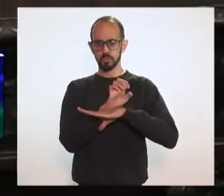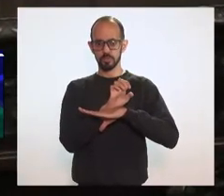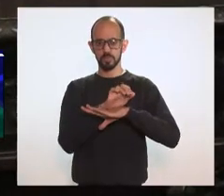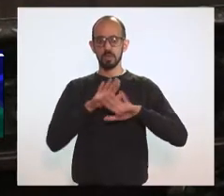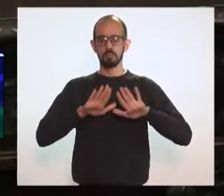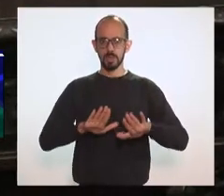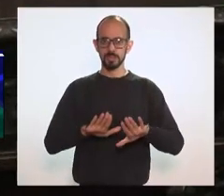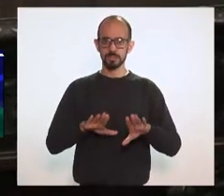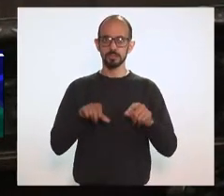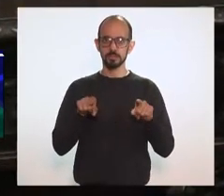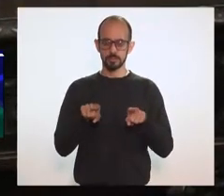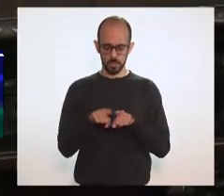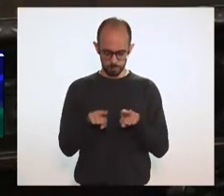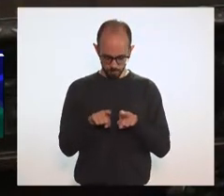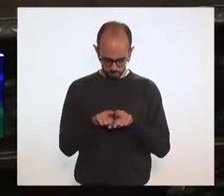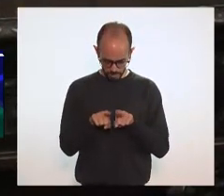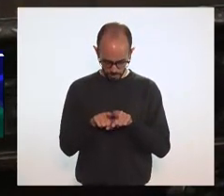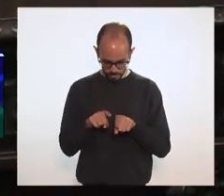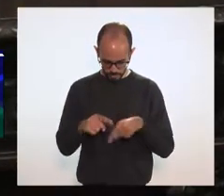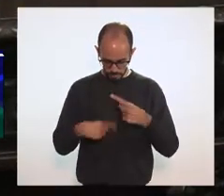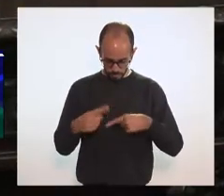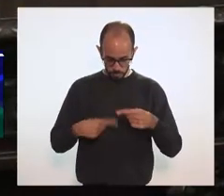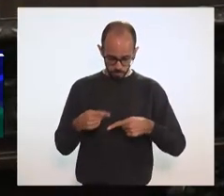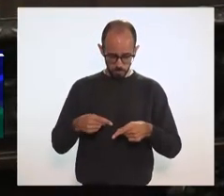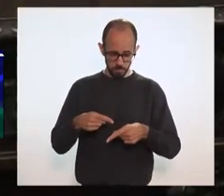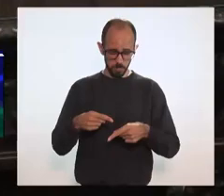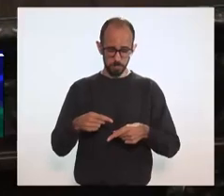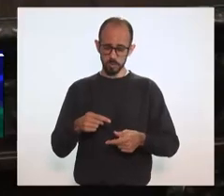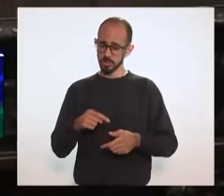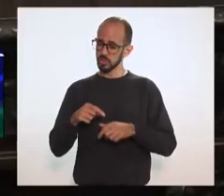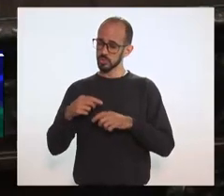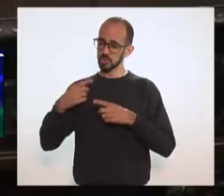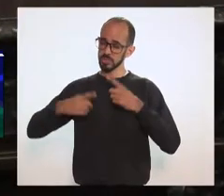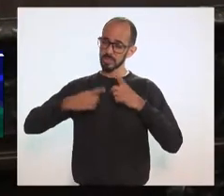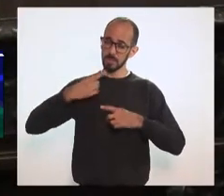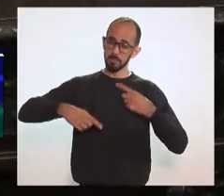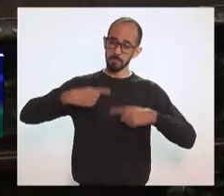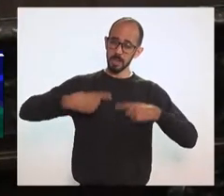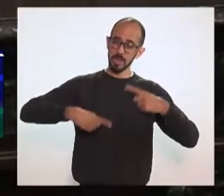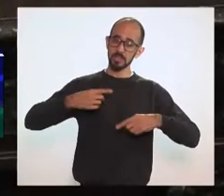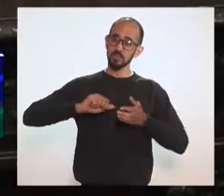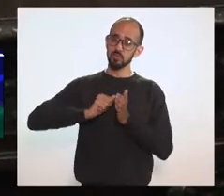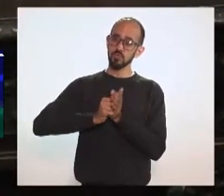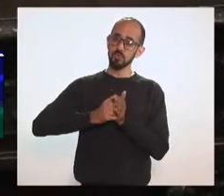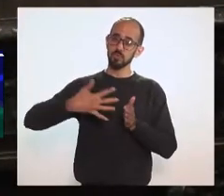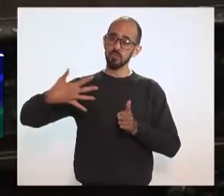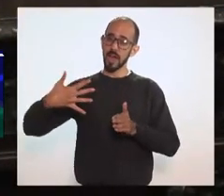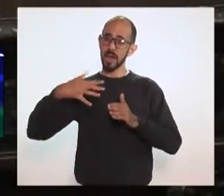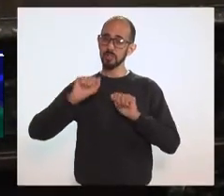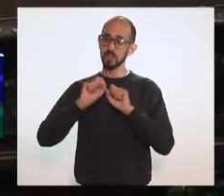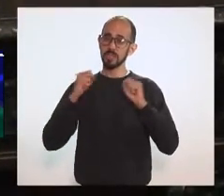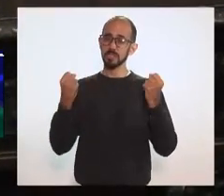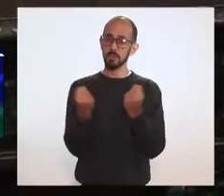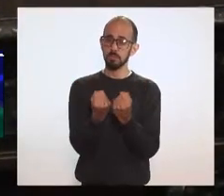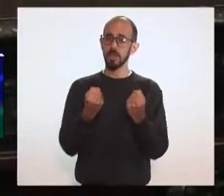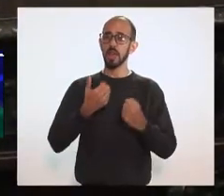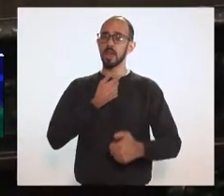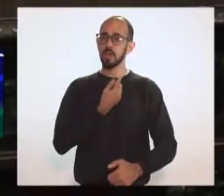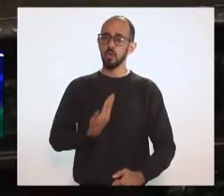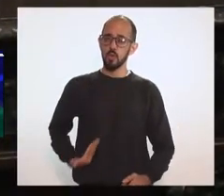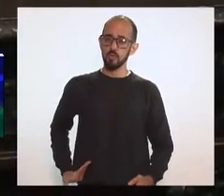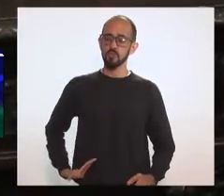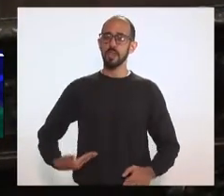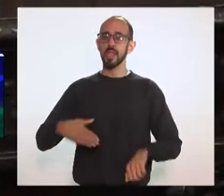bem, depois de longo percurso de debates, envolvendo a Assembleia, envolvendo o Governo do Estado,